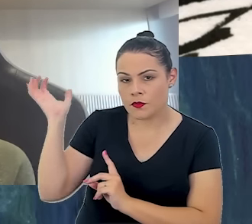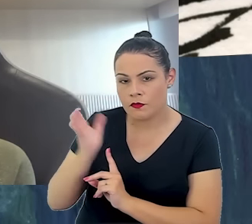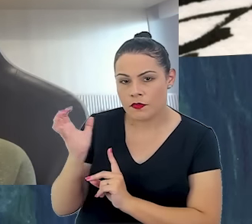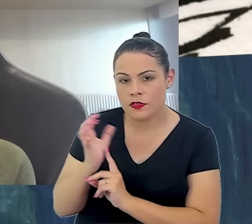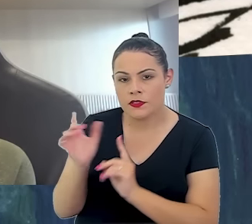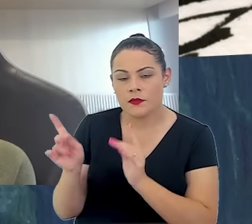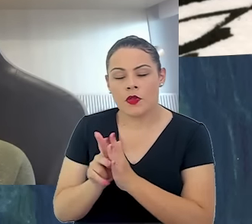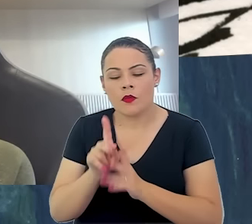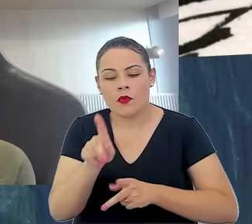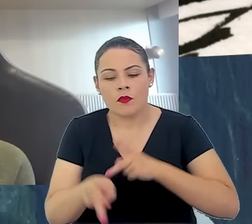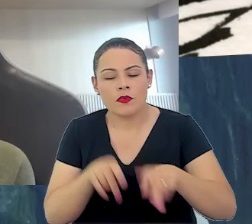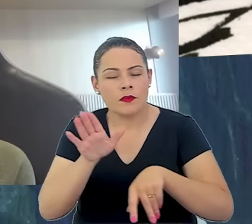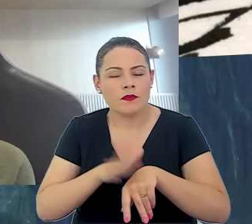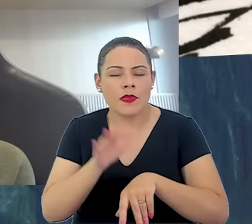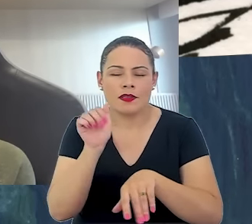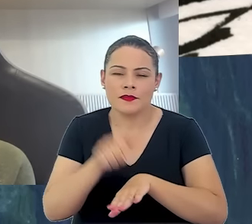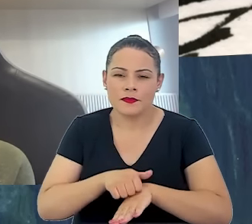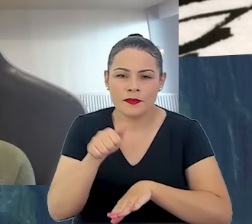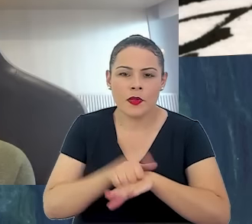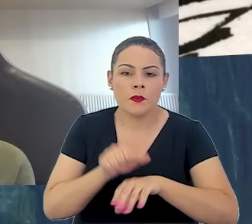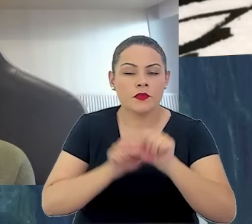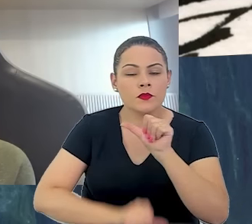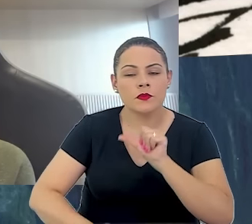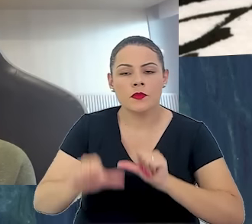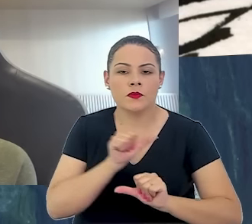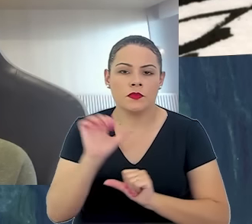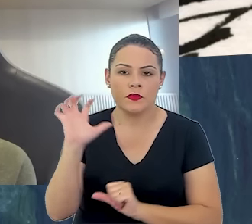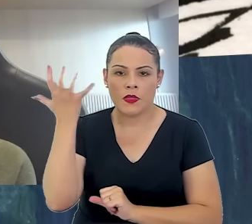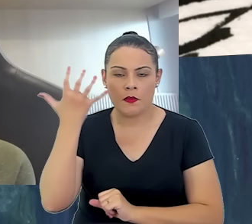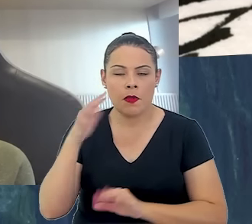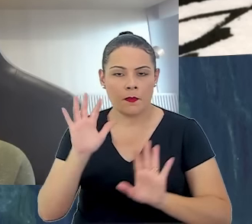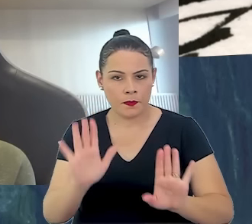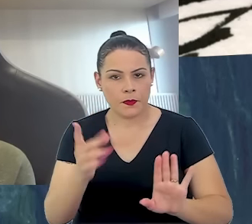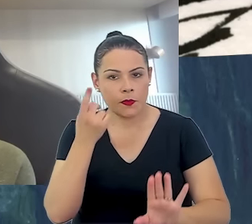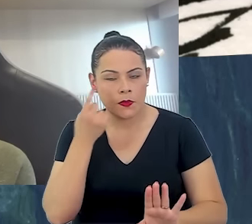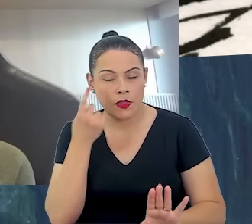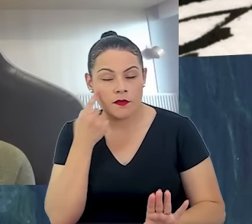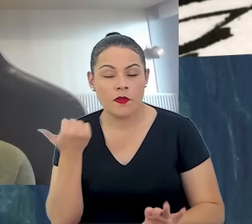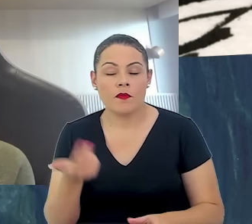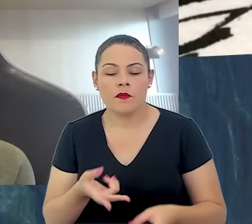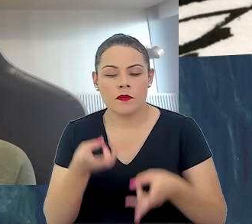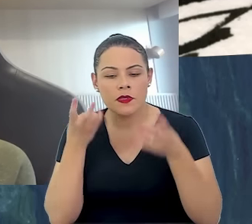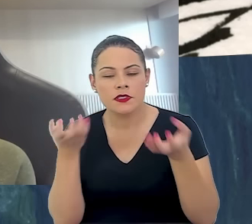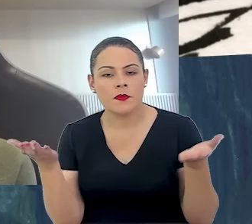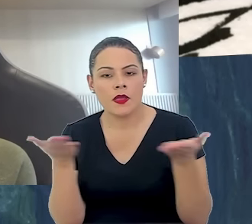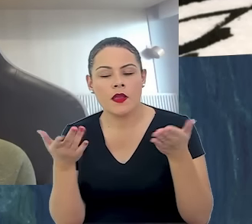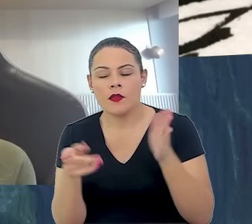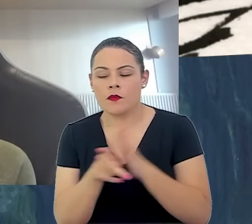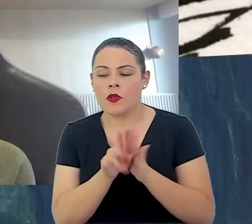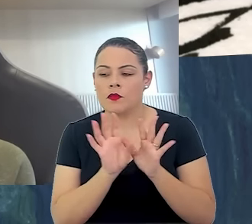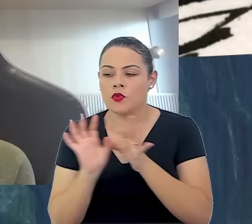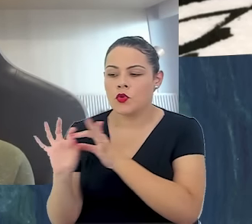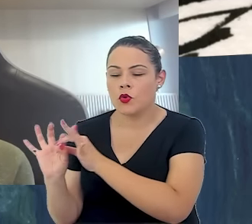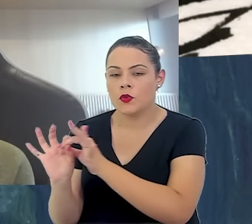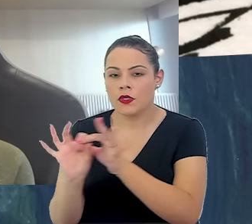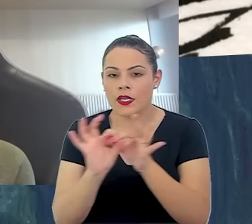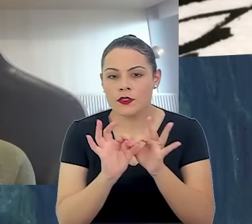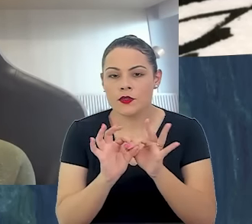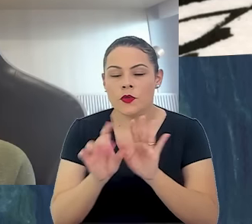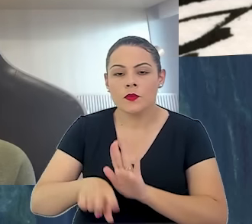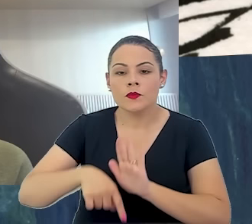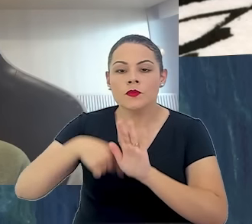os a população mais carente do da mudança climática agora or vamos também olhar pro lado positivo por